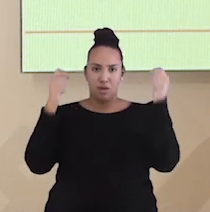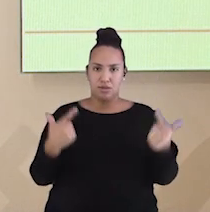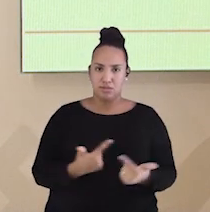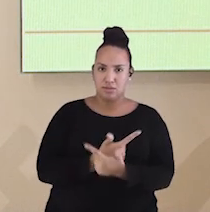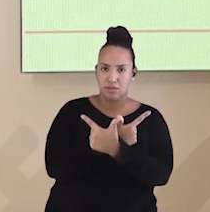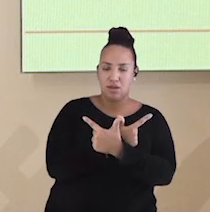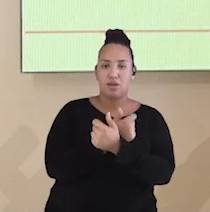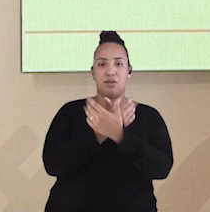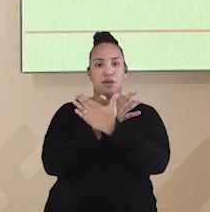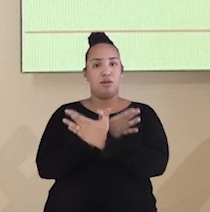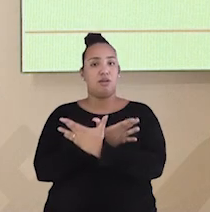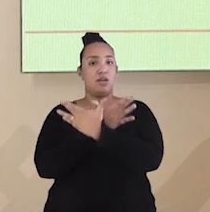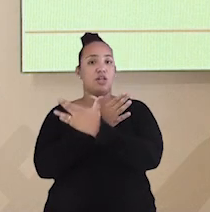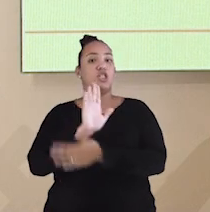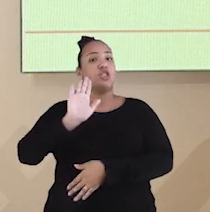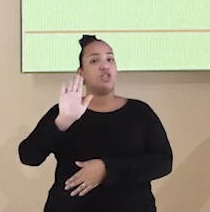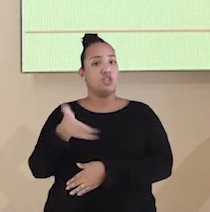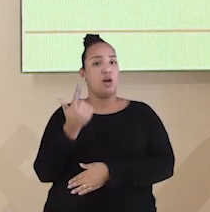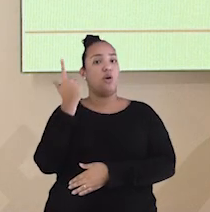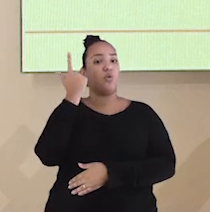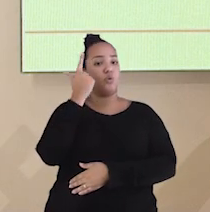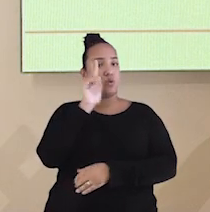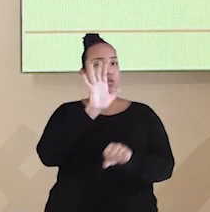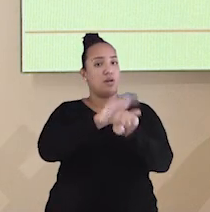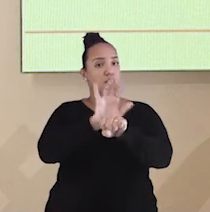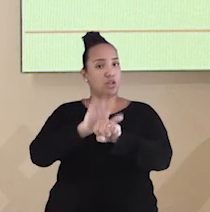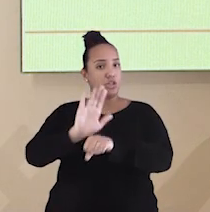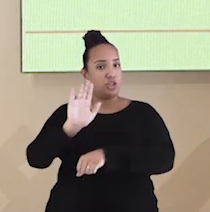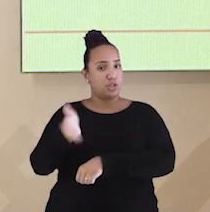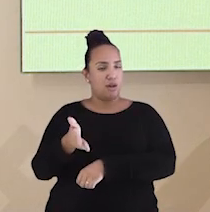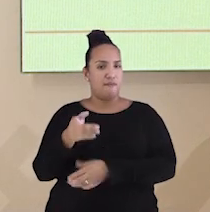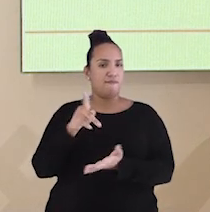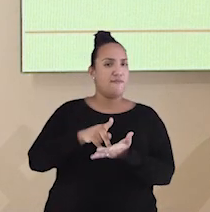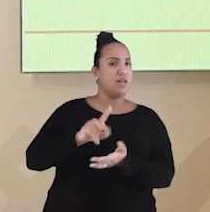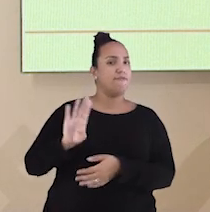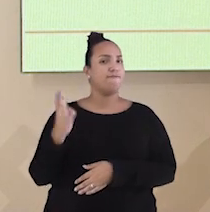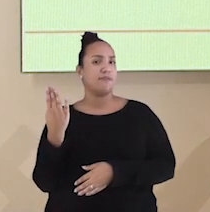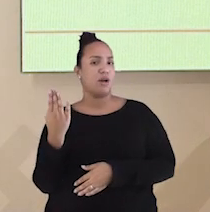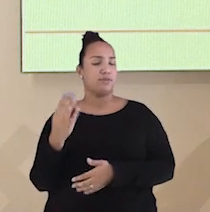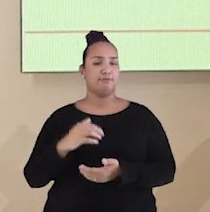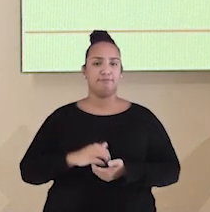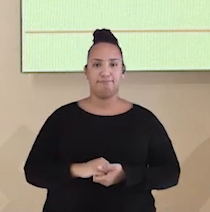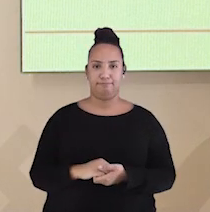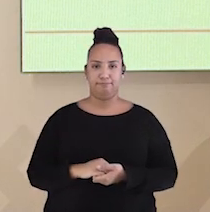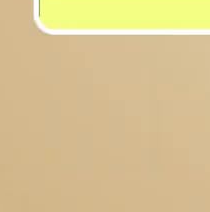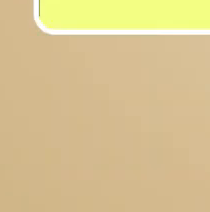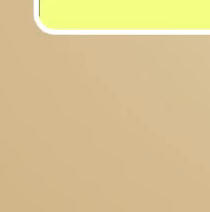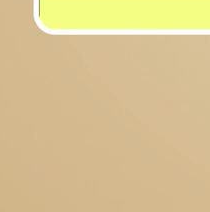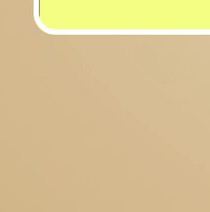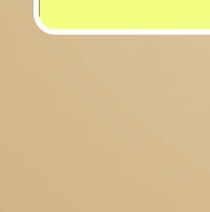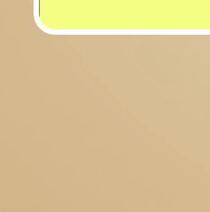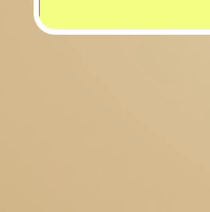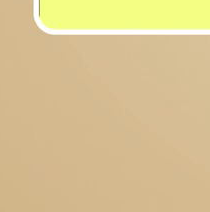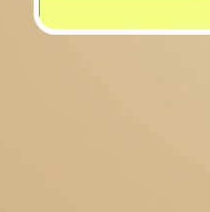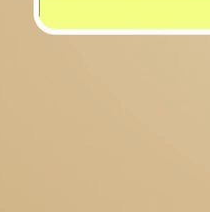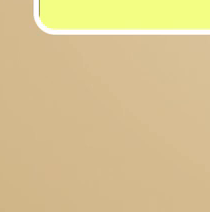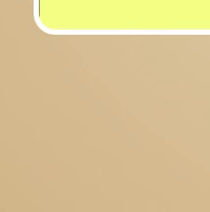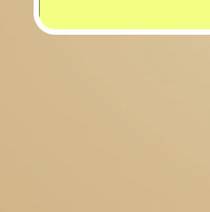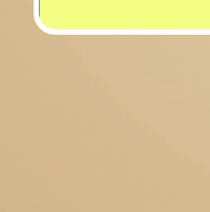incas e astecas já haviam sido conquistados e dizimados. Verdadeiro ou falso?